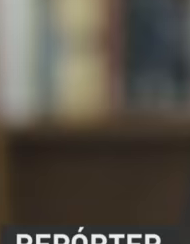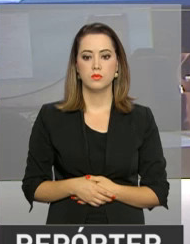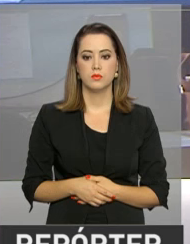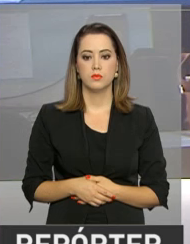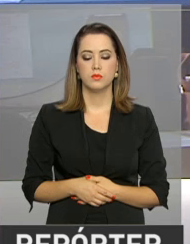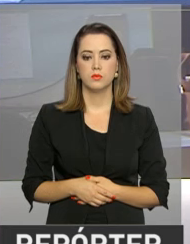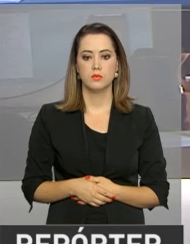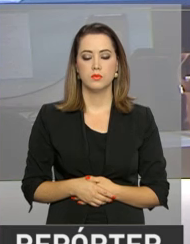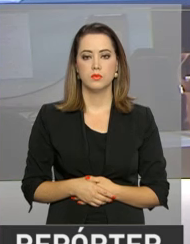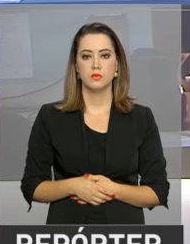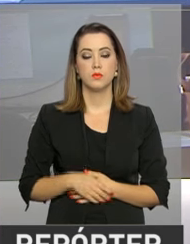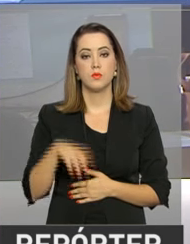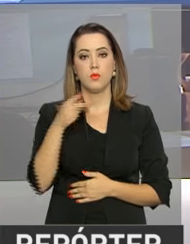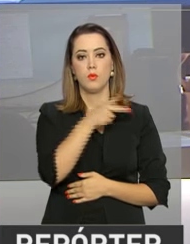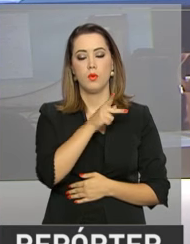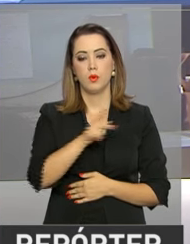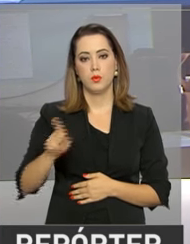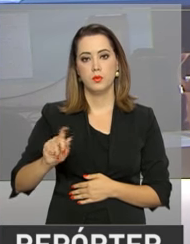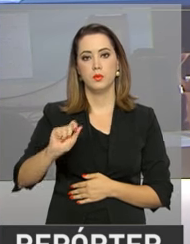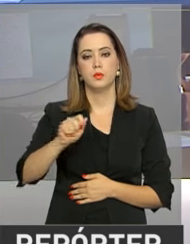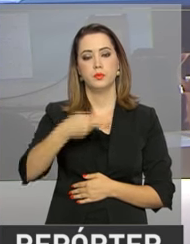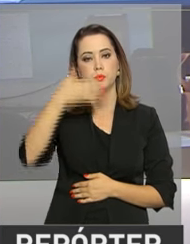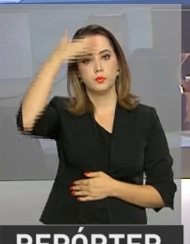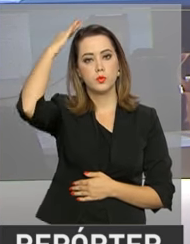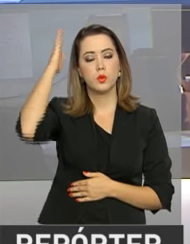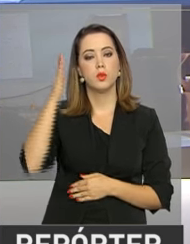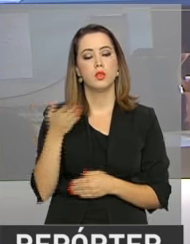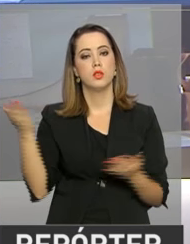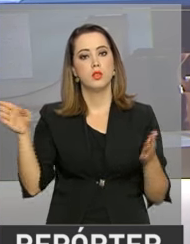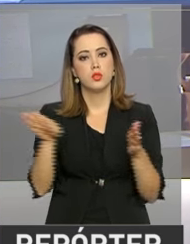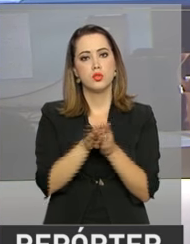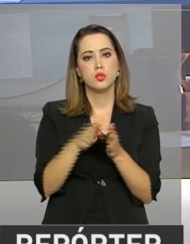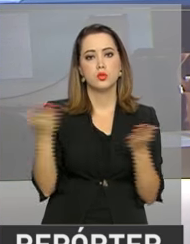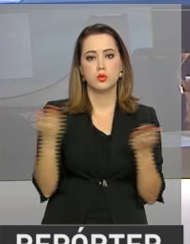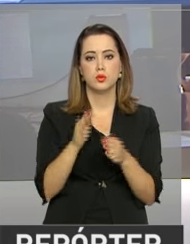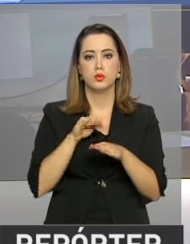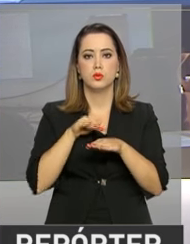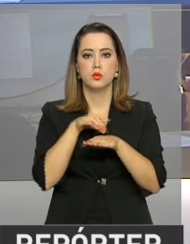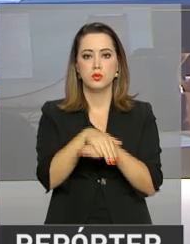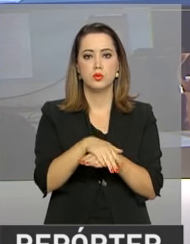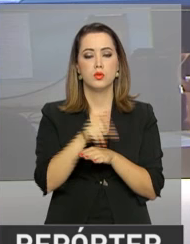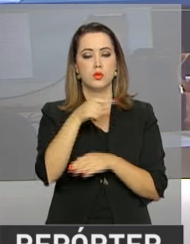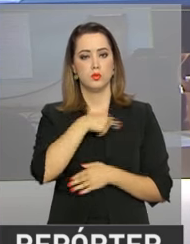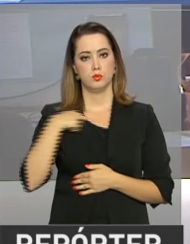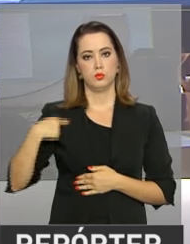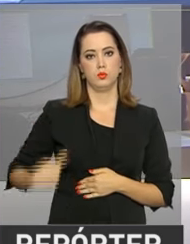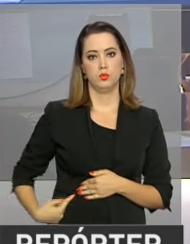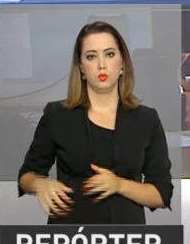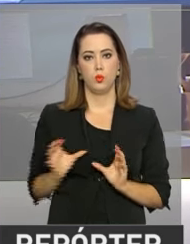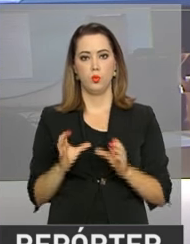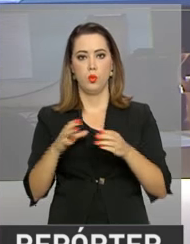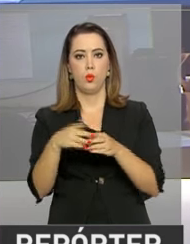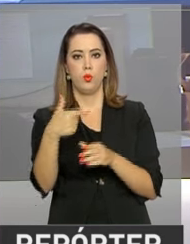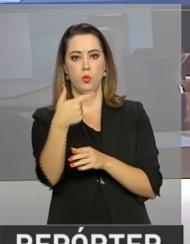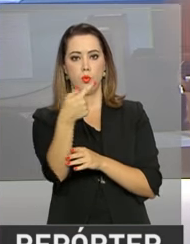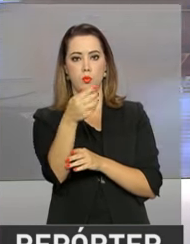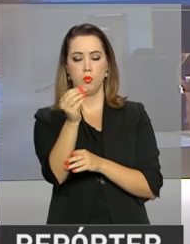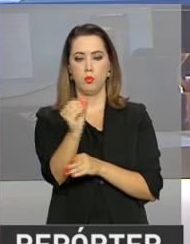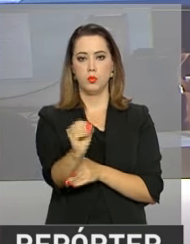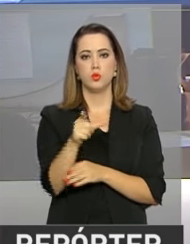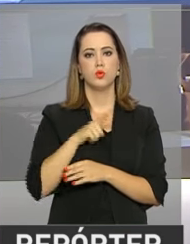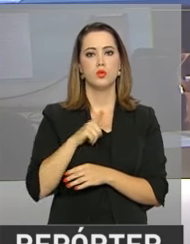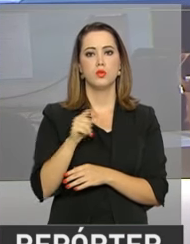estrutura o presidente Michel Temer chega hoje à noite à China onde vai participar da Cúpula do G20 grupo das